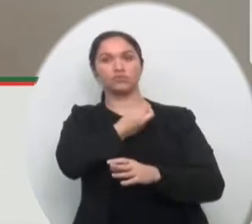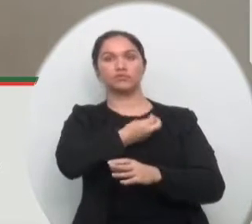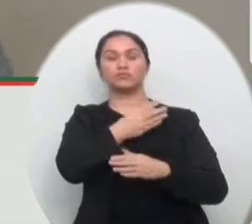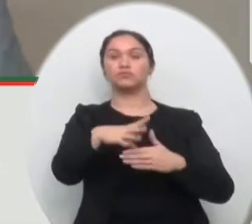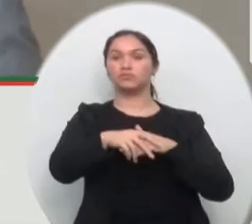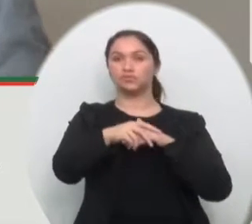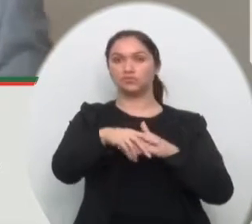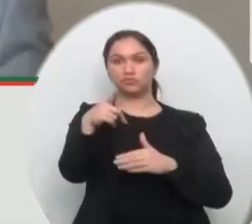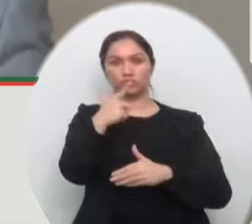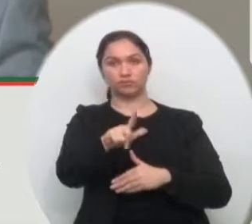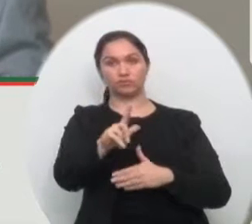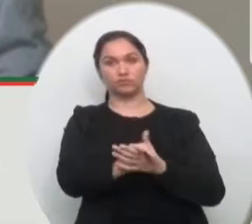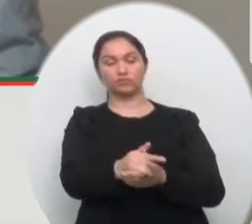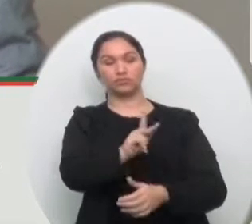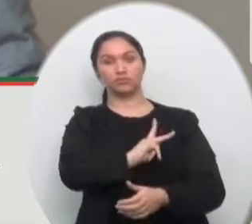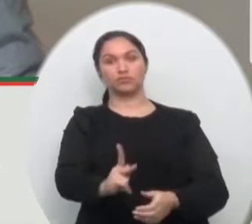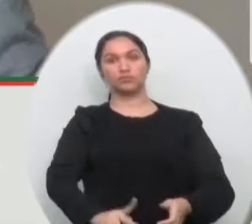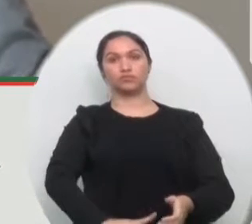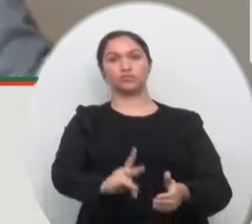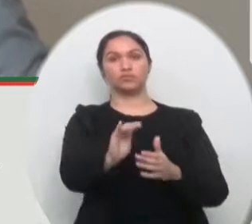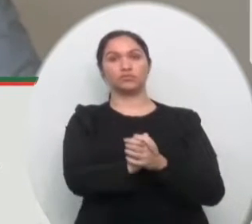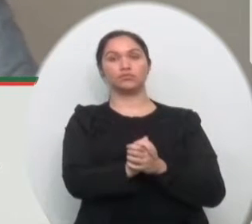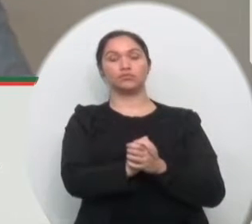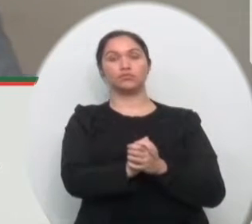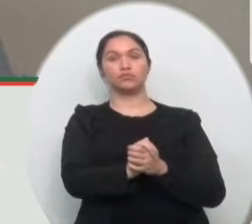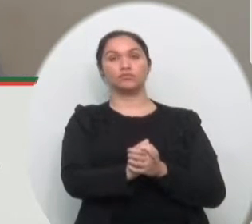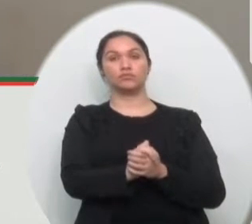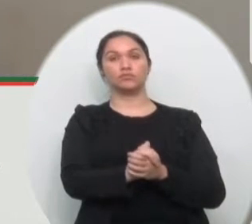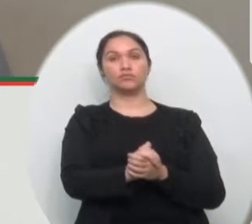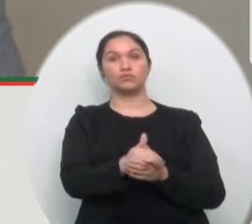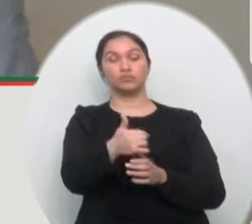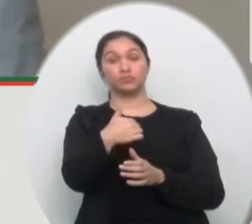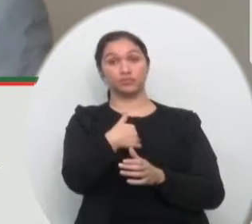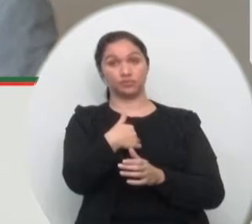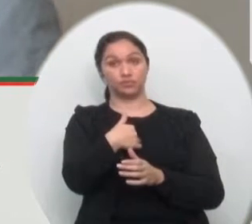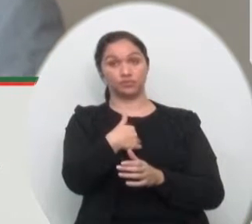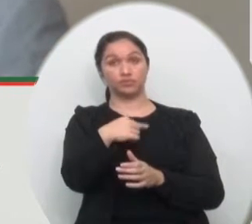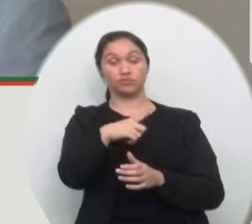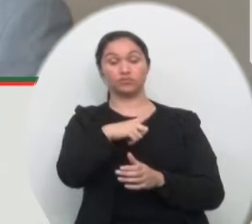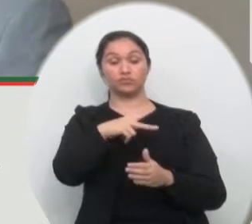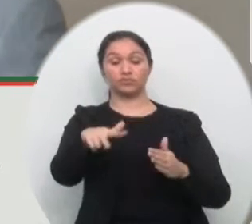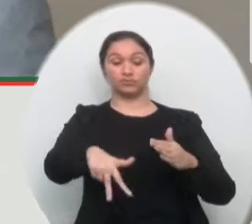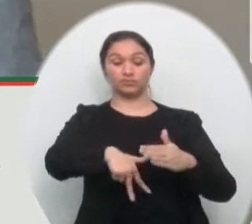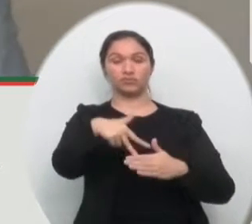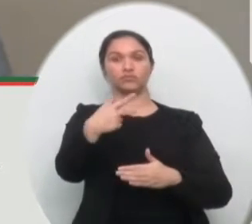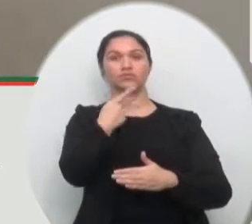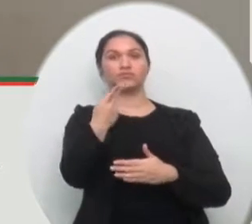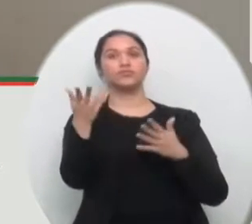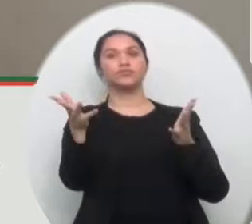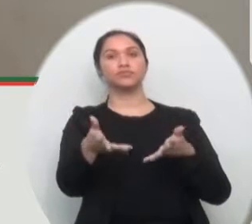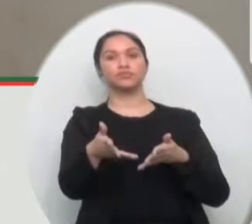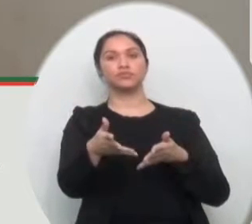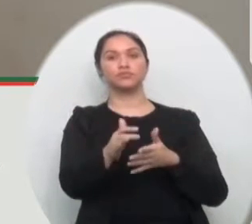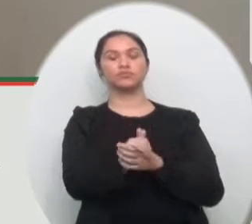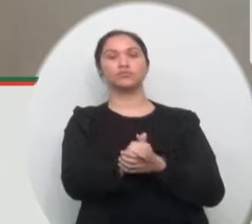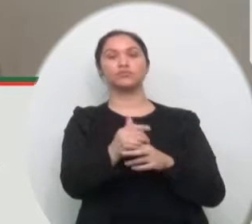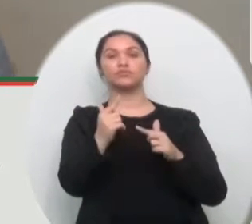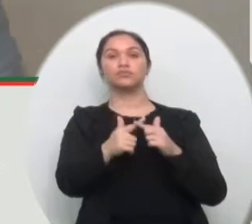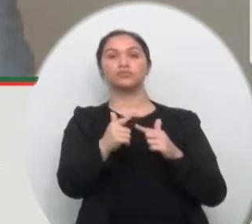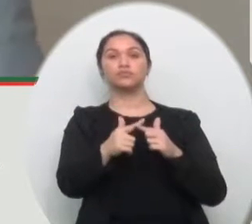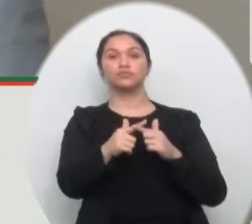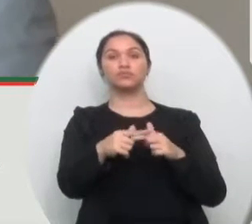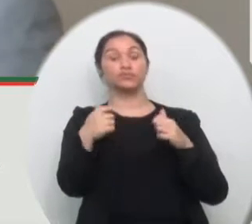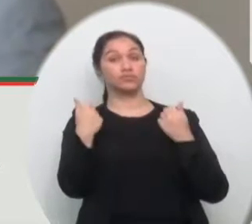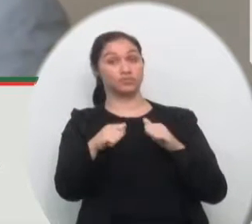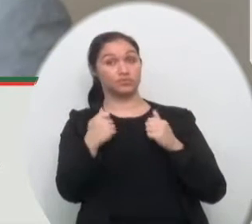presentes. Senhor presidente, eu não tinha como não subir à tribuna, né, para